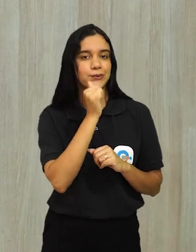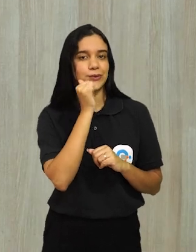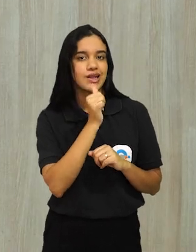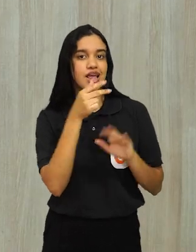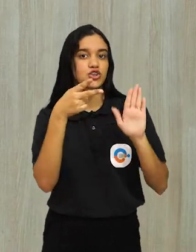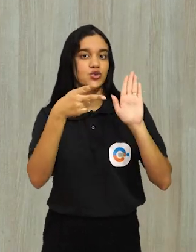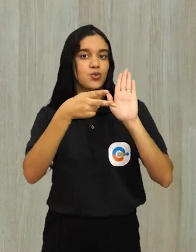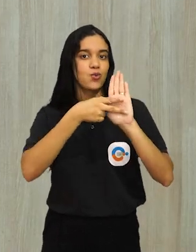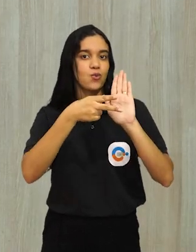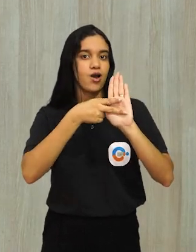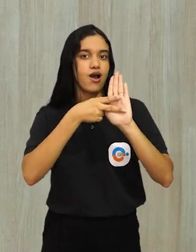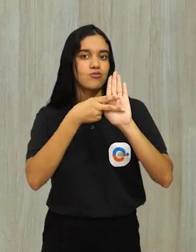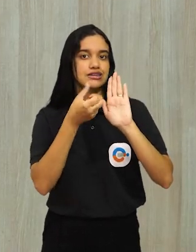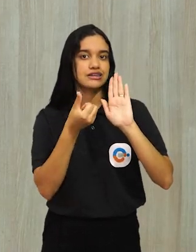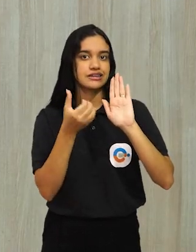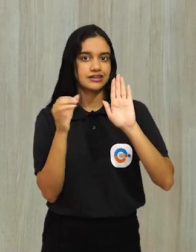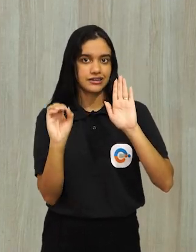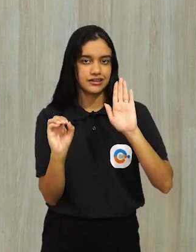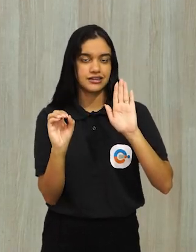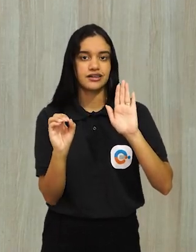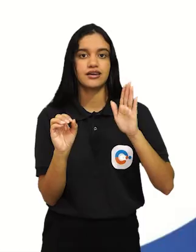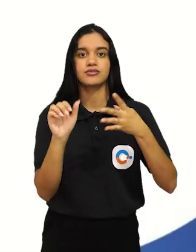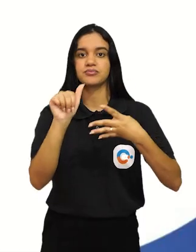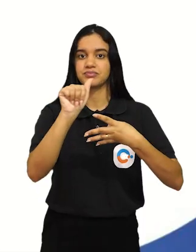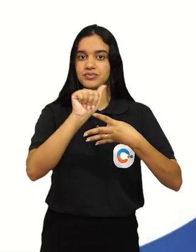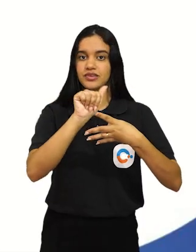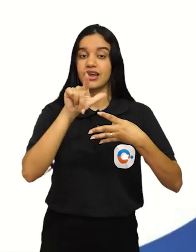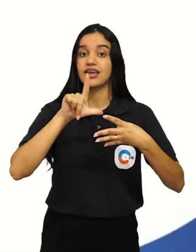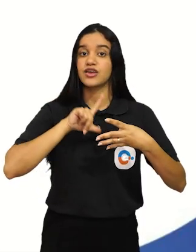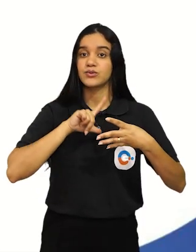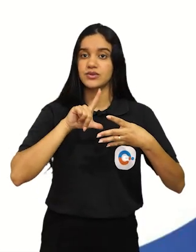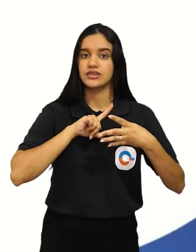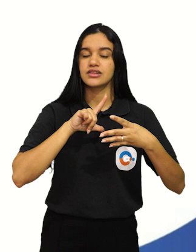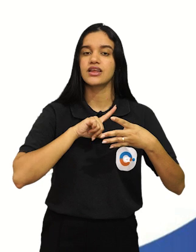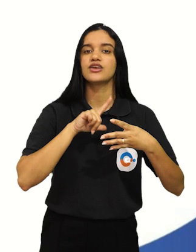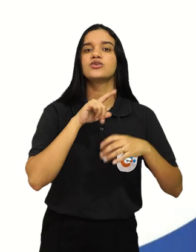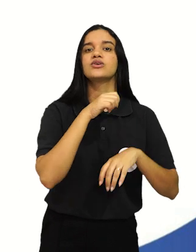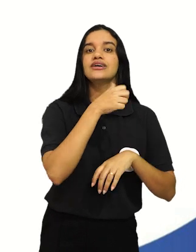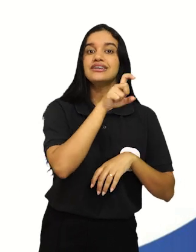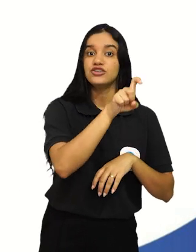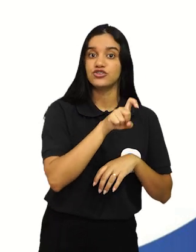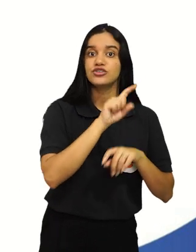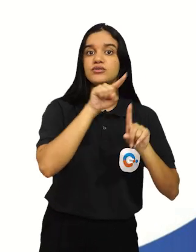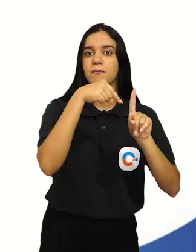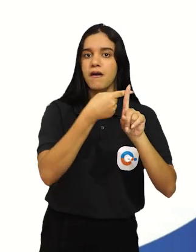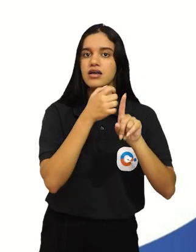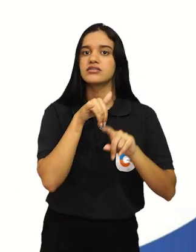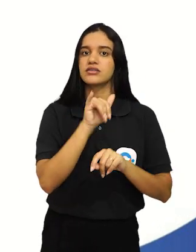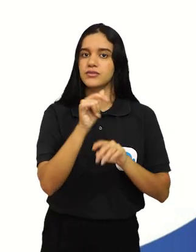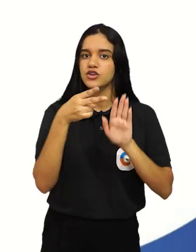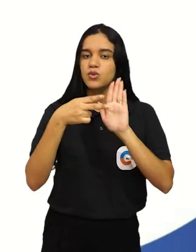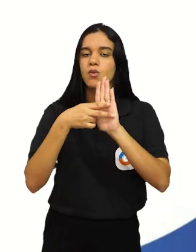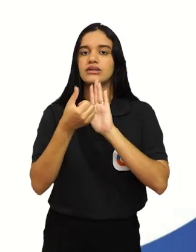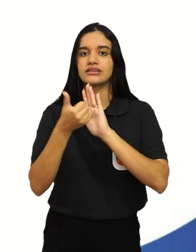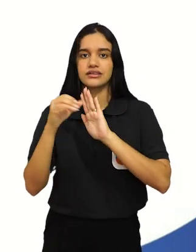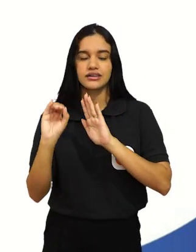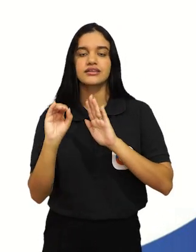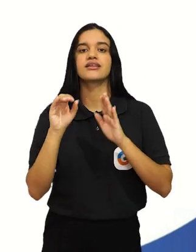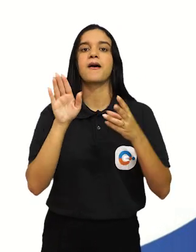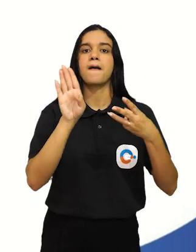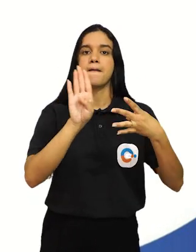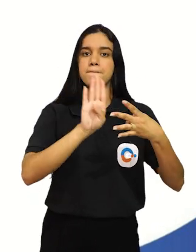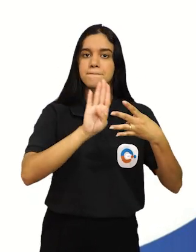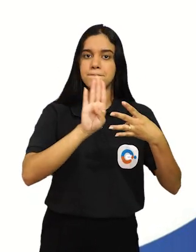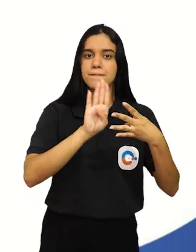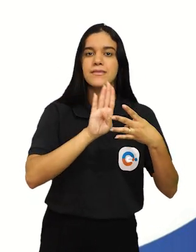seja igual a 60 na letra A eu tenho x + y Y = 60 ok na letra B eu